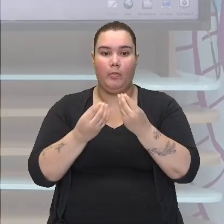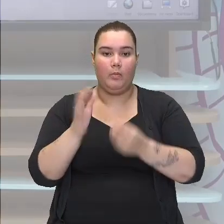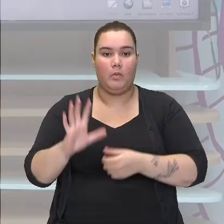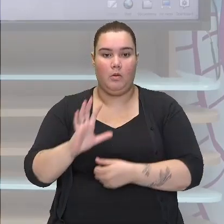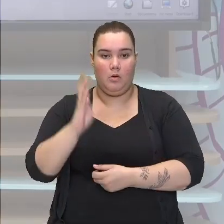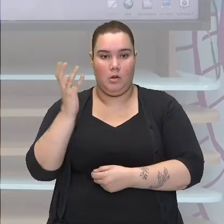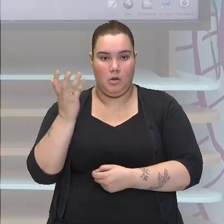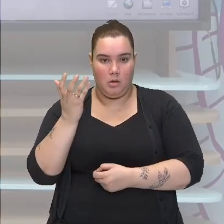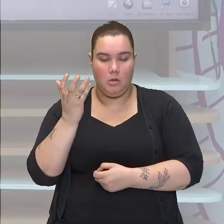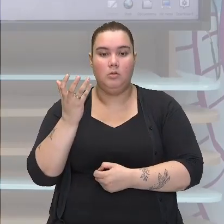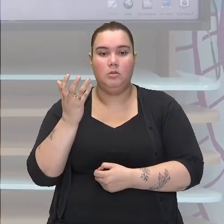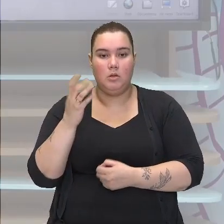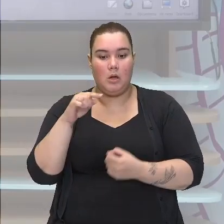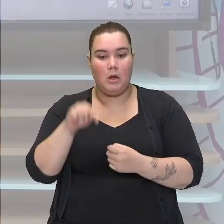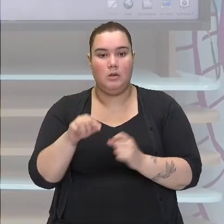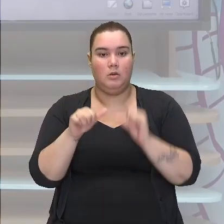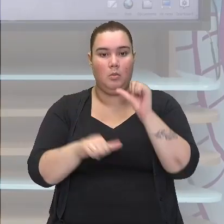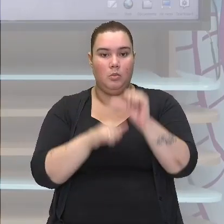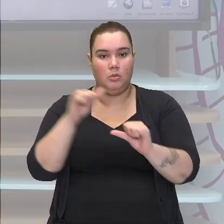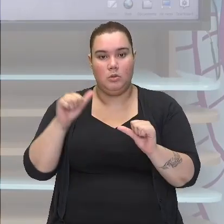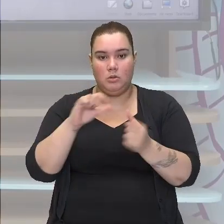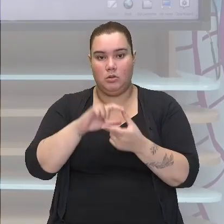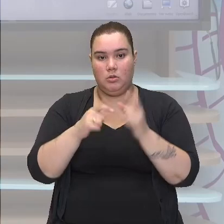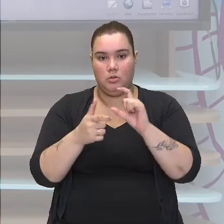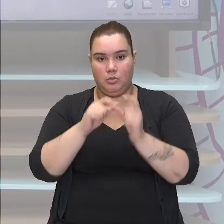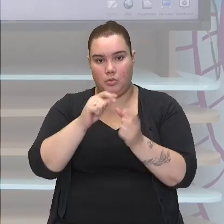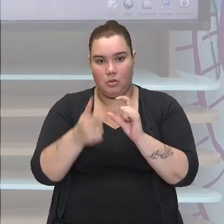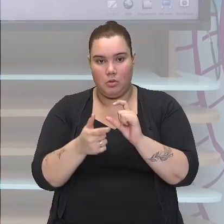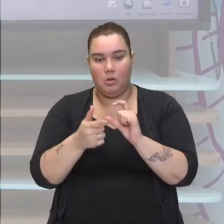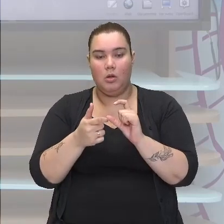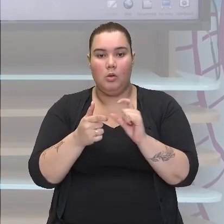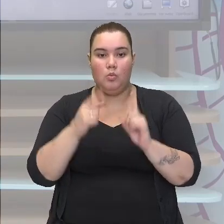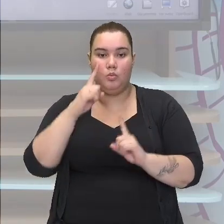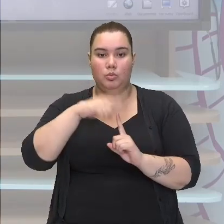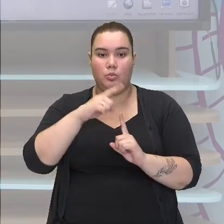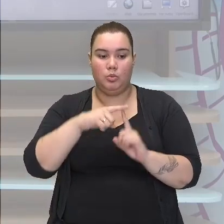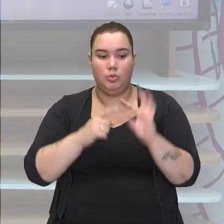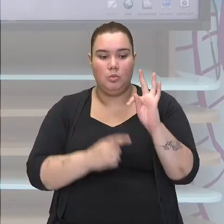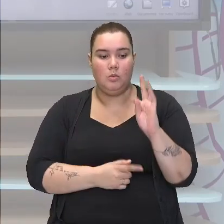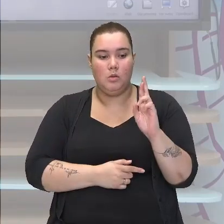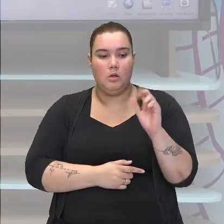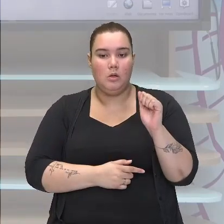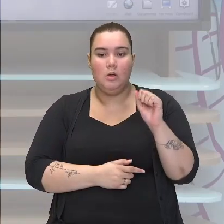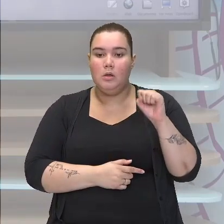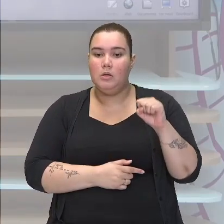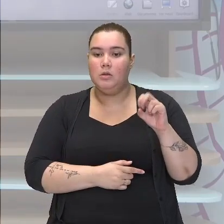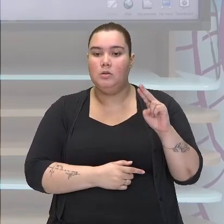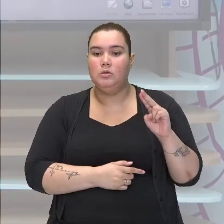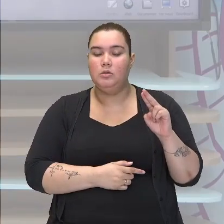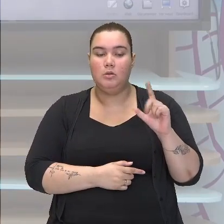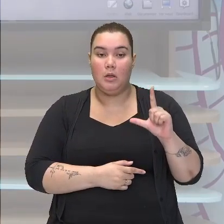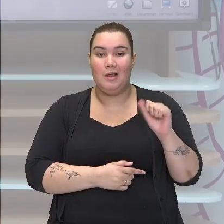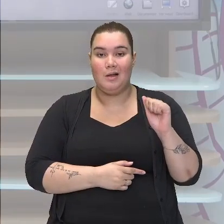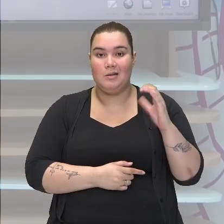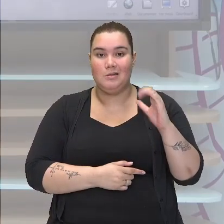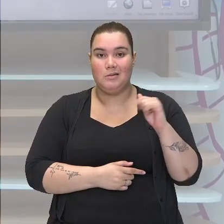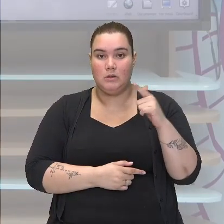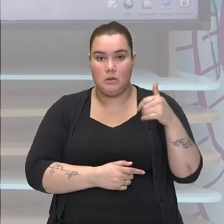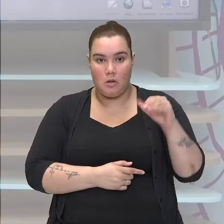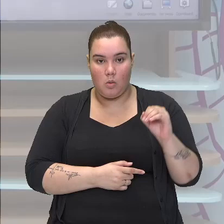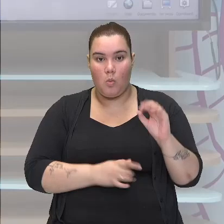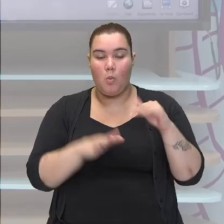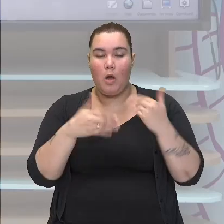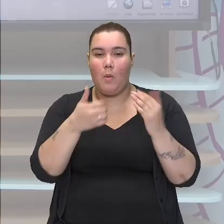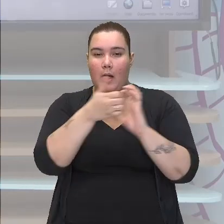uma transformação geométrica por translação, qual é a característica que você tem que